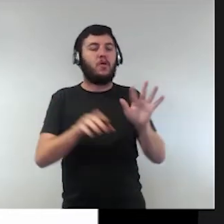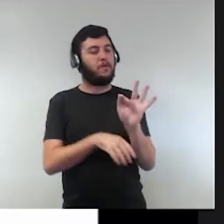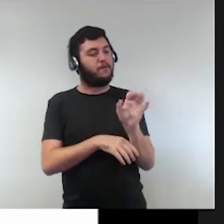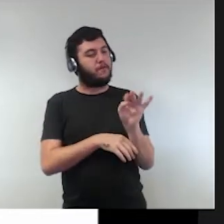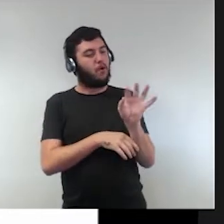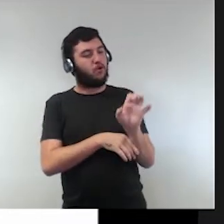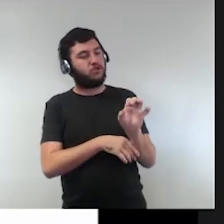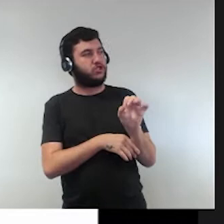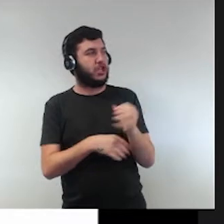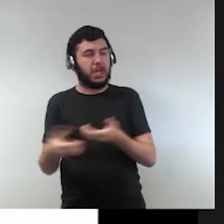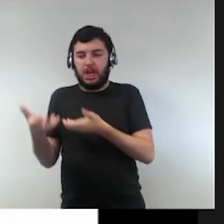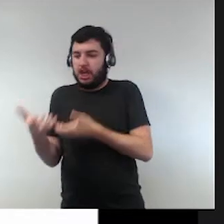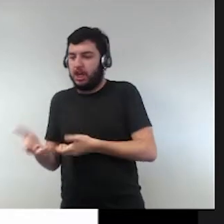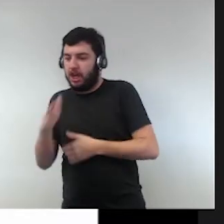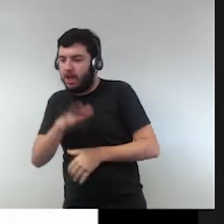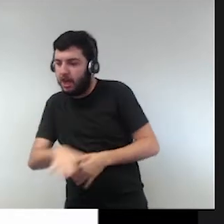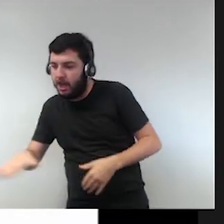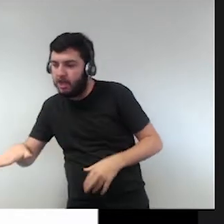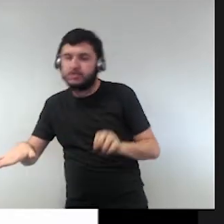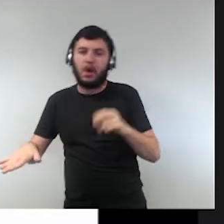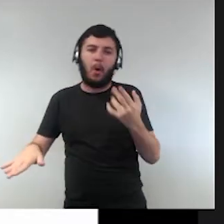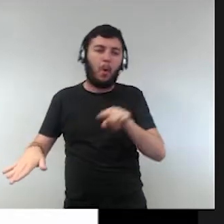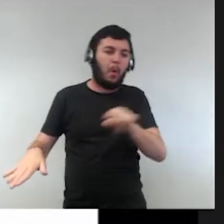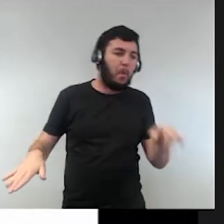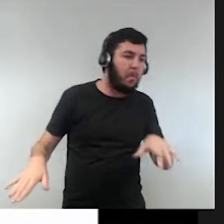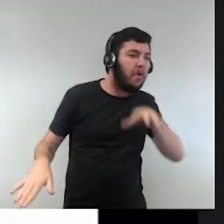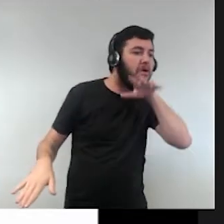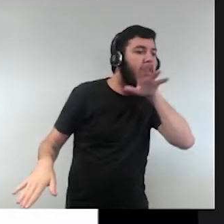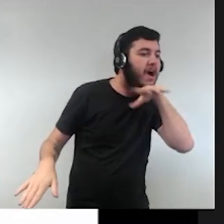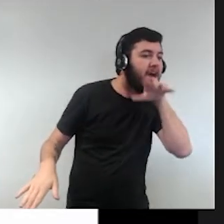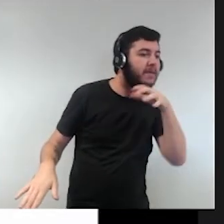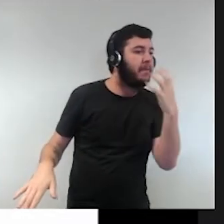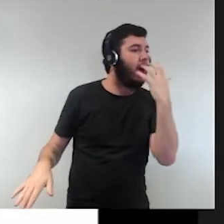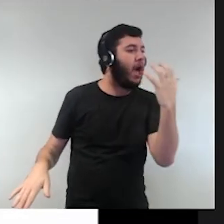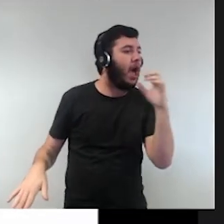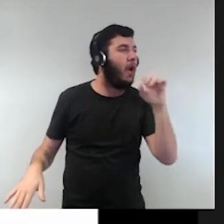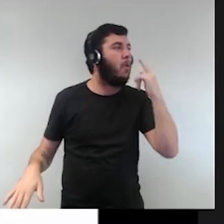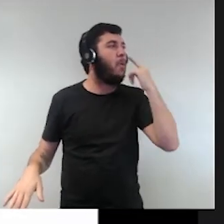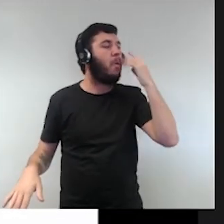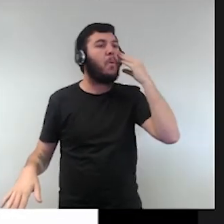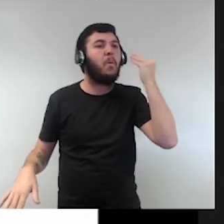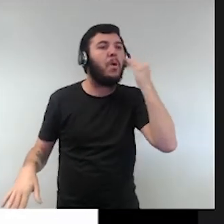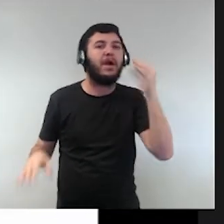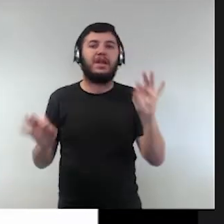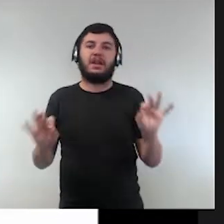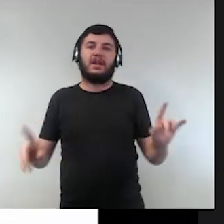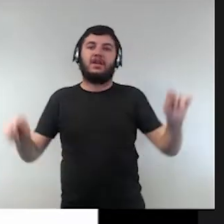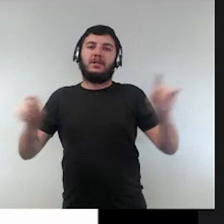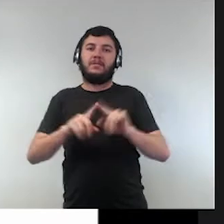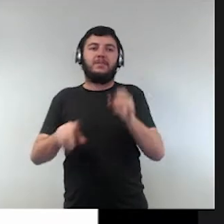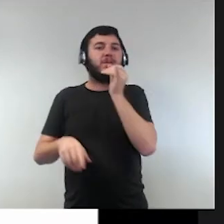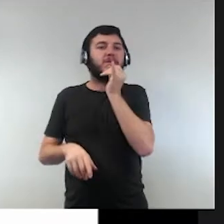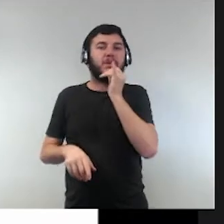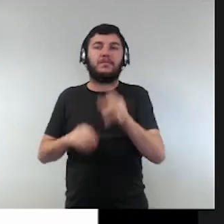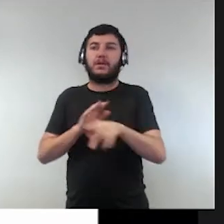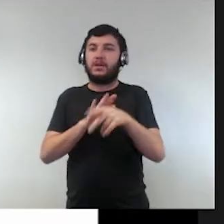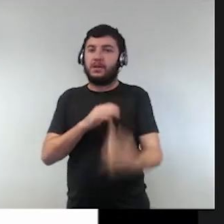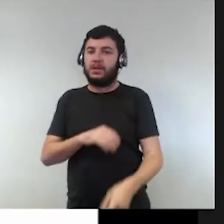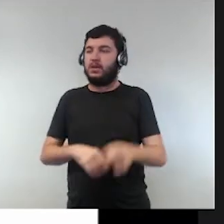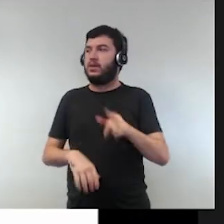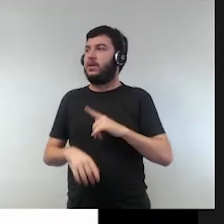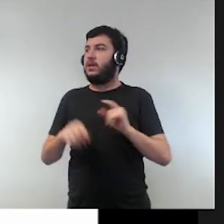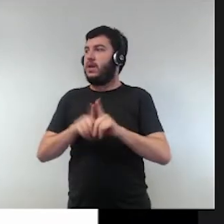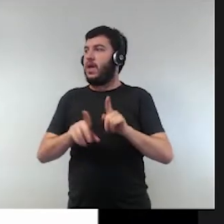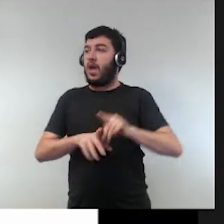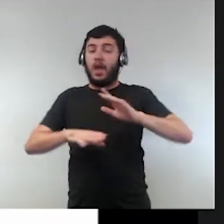no meu prédio, às vezes, a gente tem obra. As obras fazem muito barulho e não são animais. Então, a gente não tinha que fazer obra, enfim. Então, o que está se discutindo aqui, para se